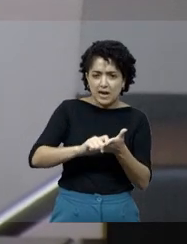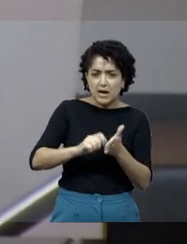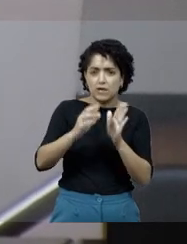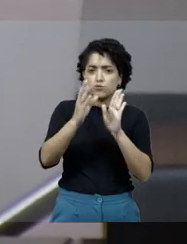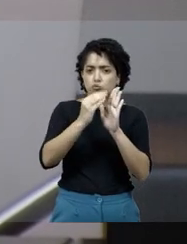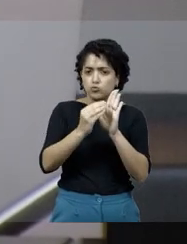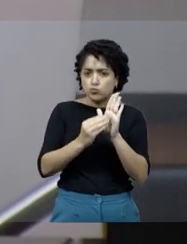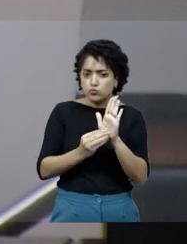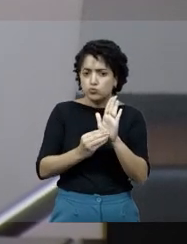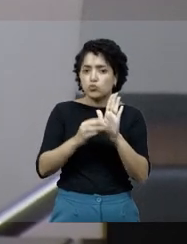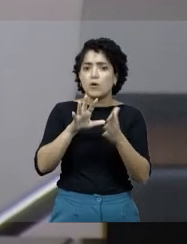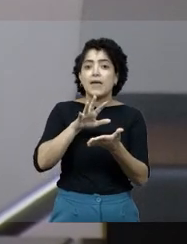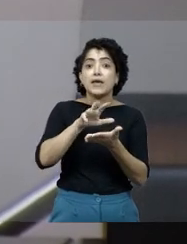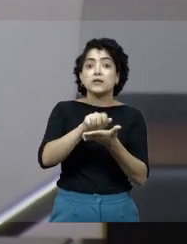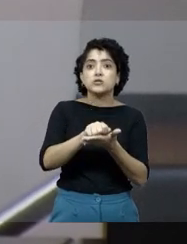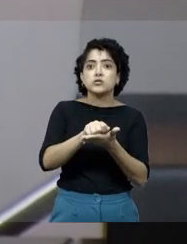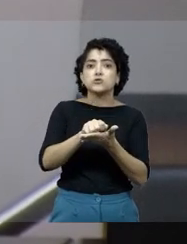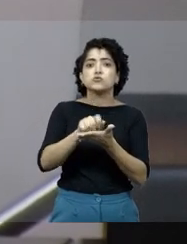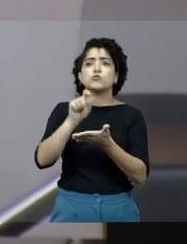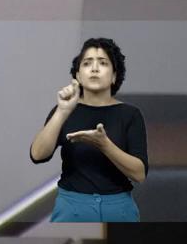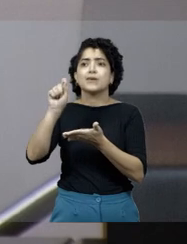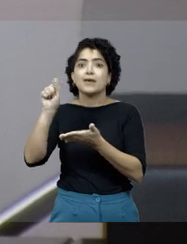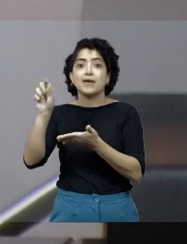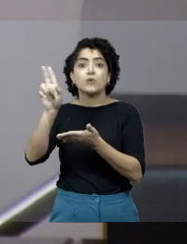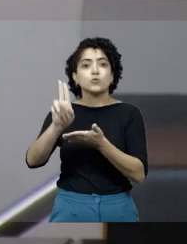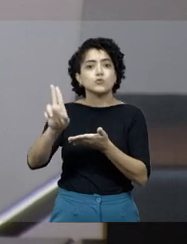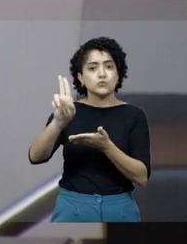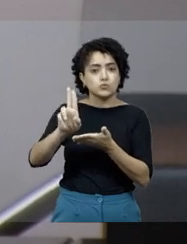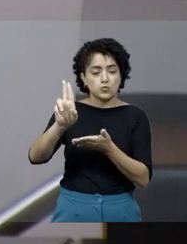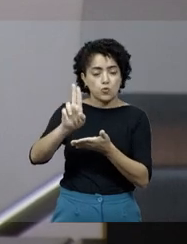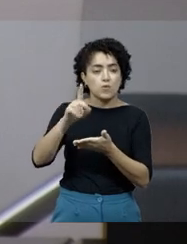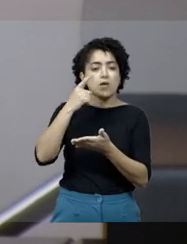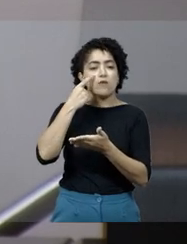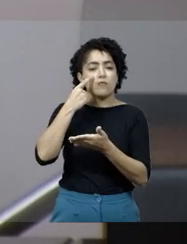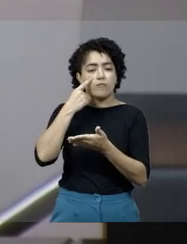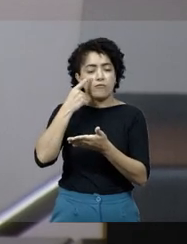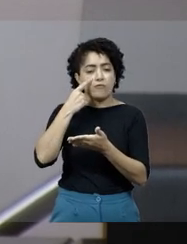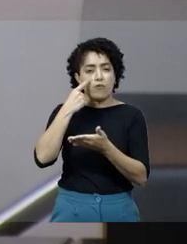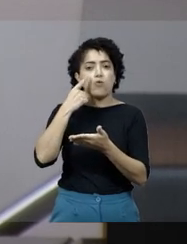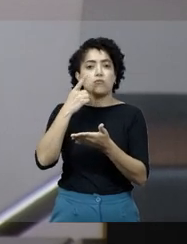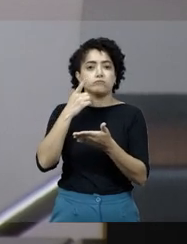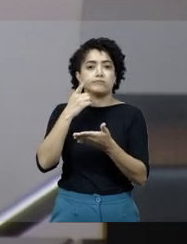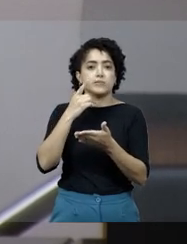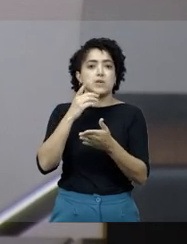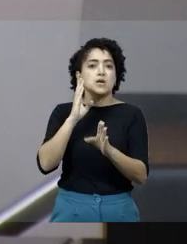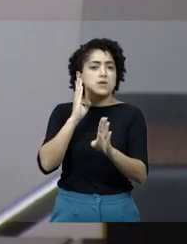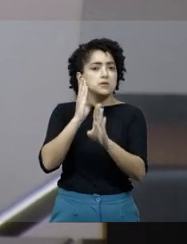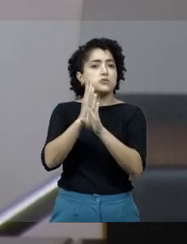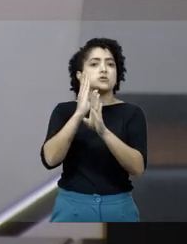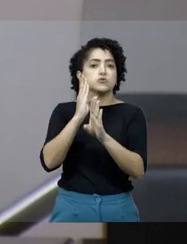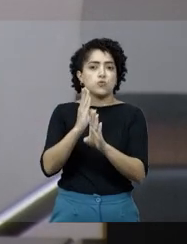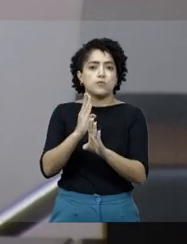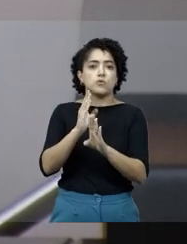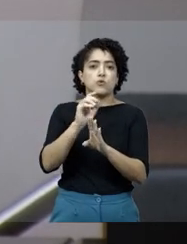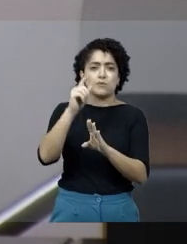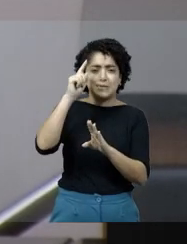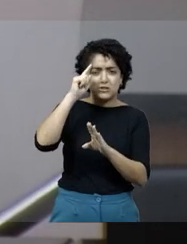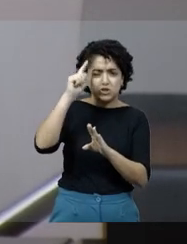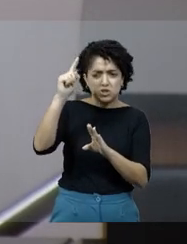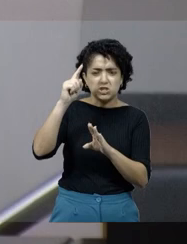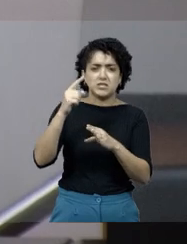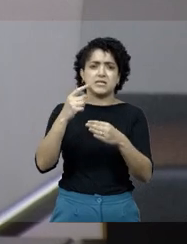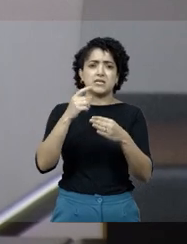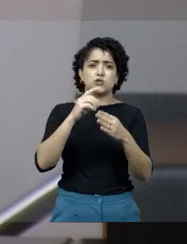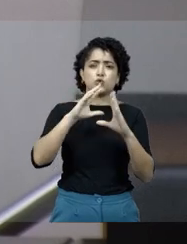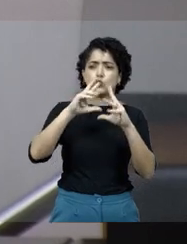aeronaves, registram quem andou por lá. E eu vou sim descobrir quem usou esse avião em cada data onde um